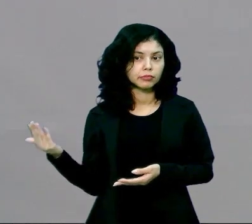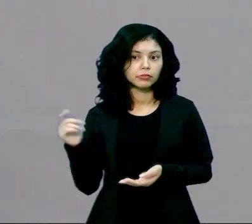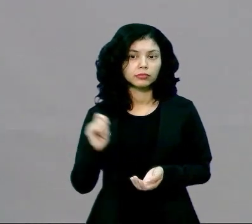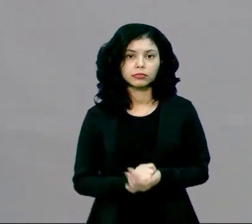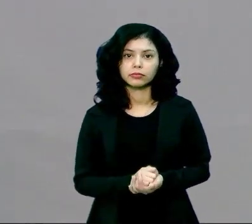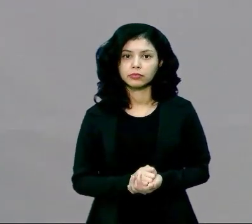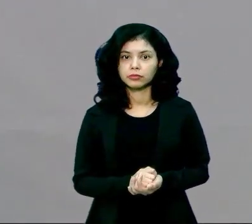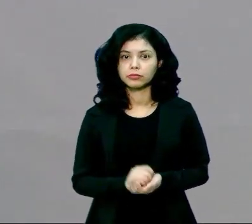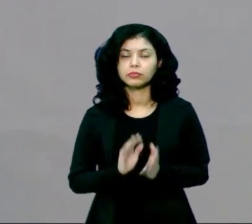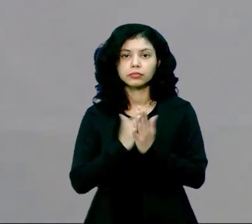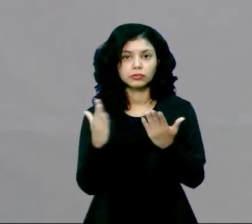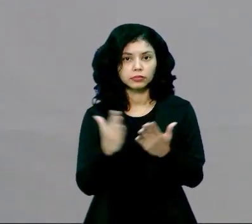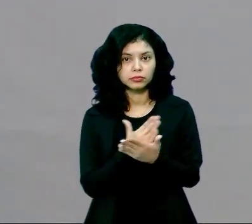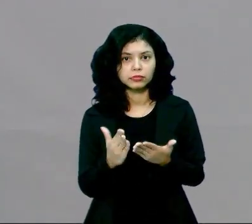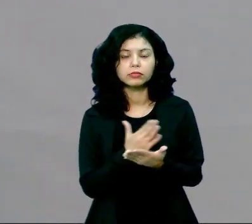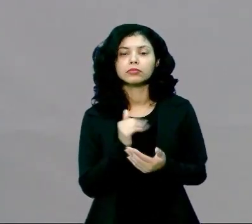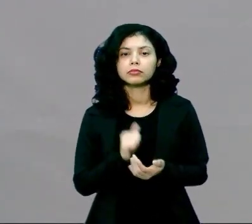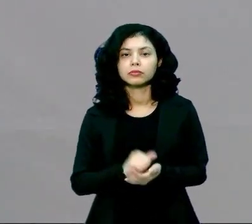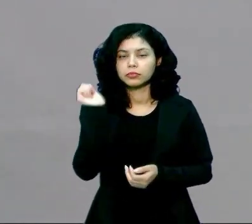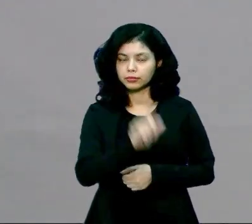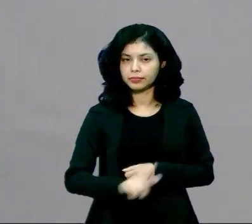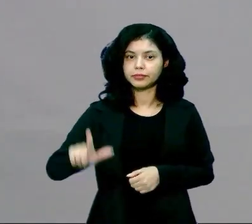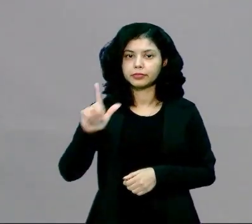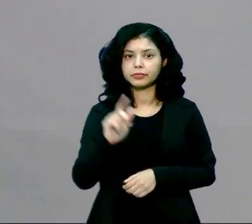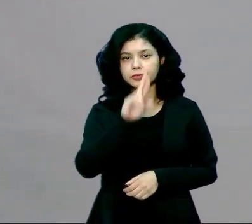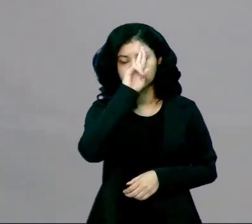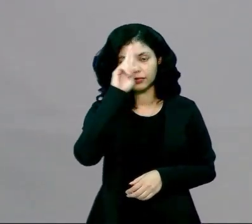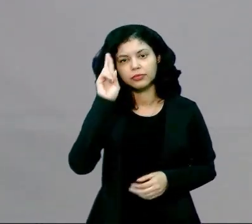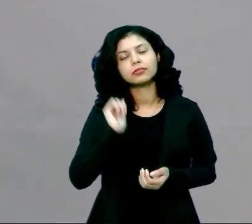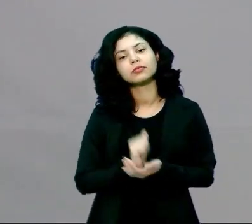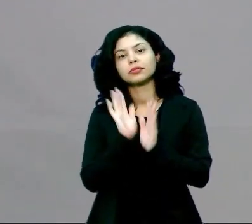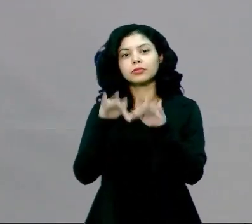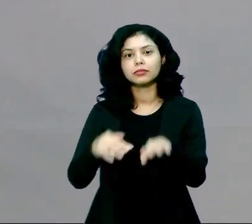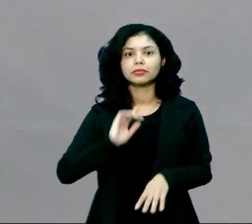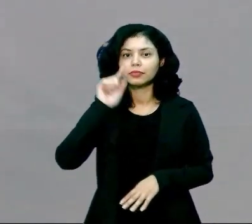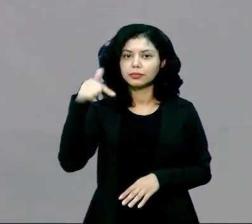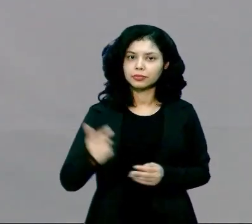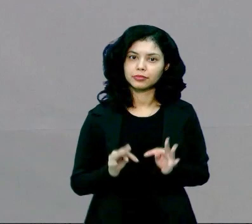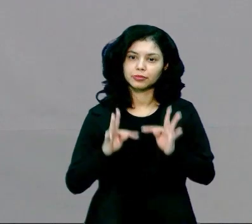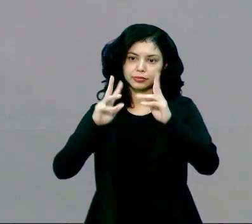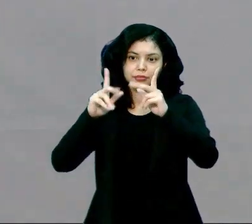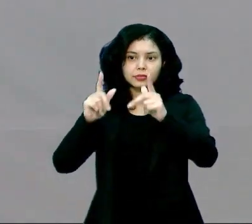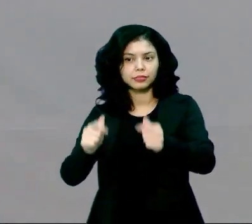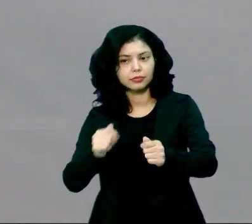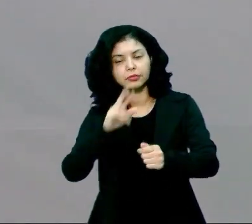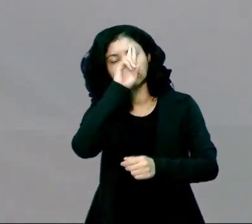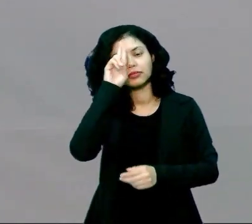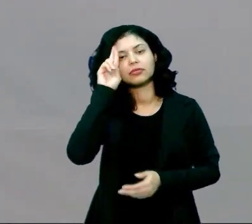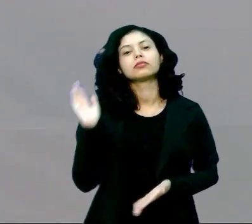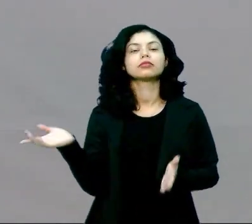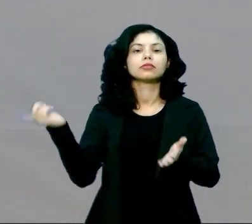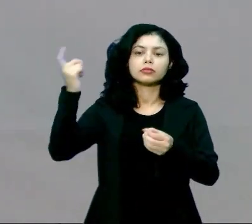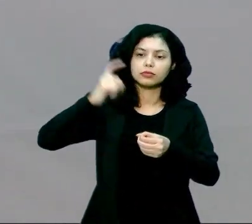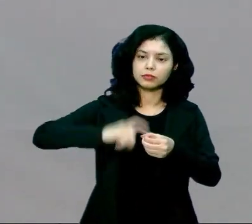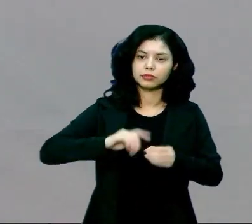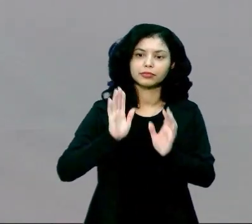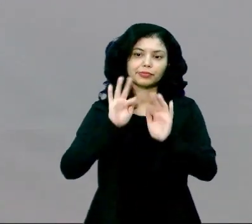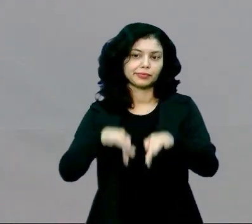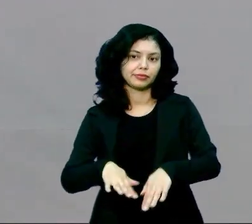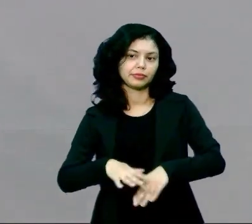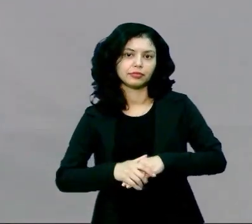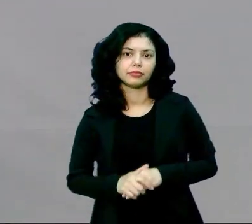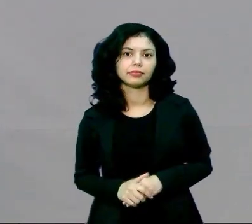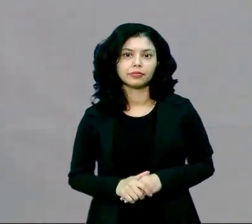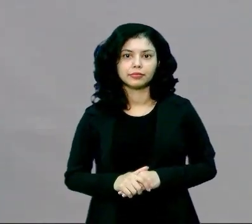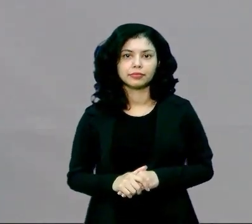né, os livros, as obras literárias, a história começar pelo fim e depois conta toda a história, aí volta lá para a parte que terminou